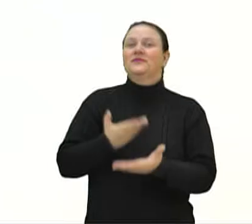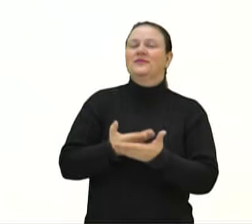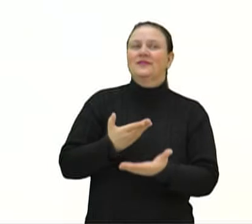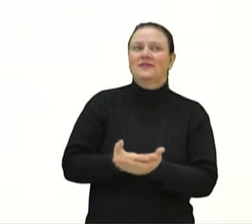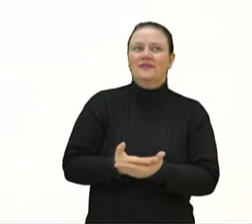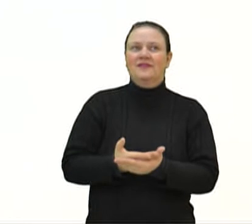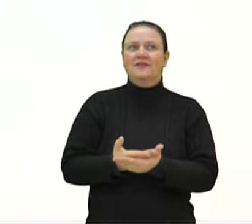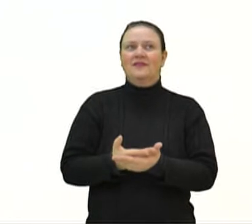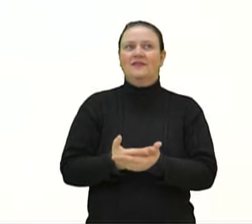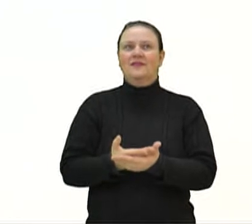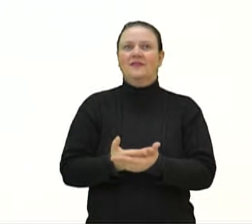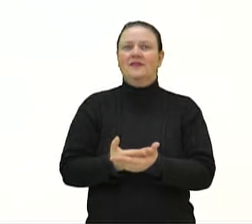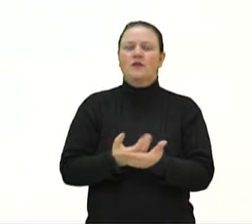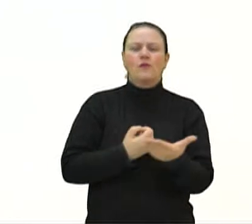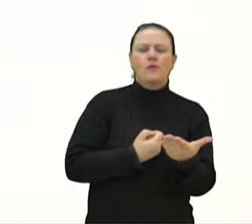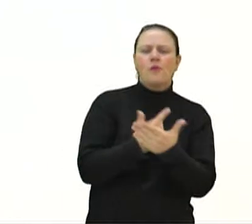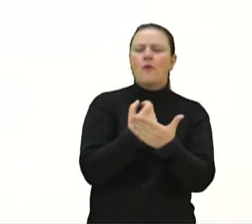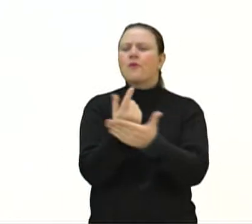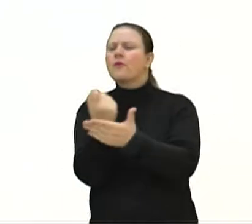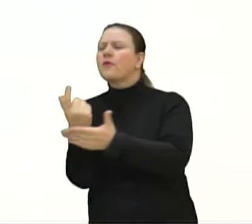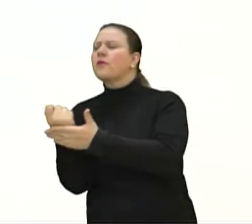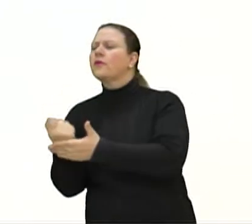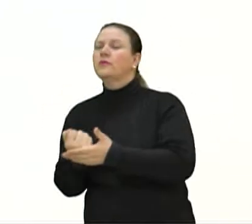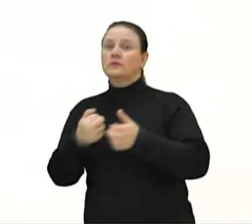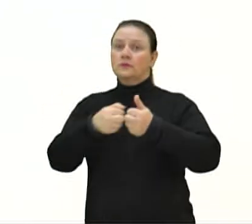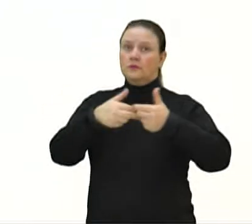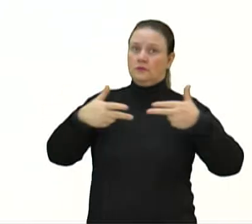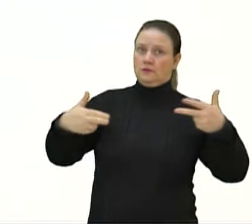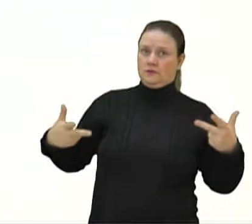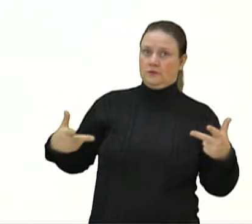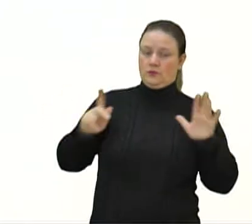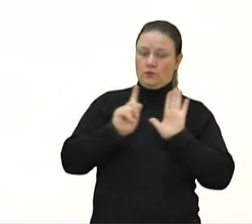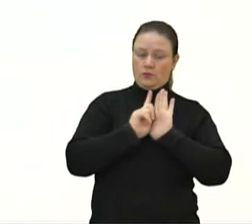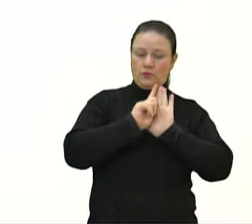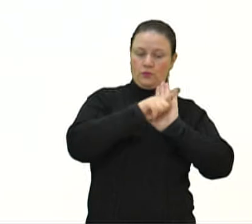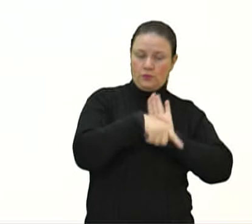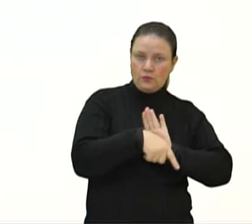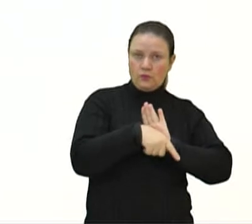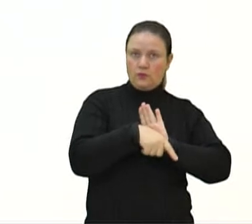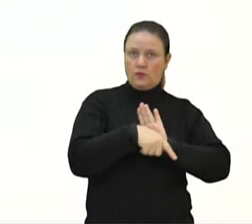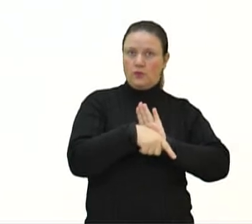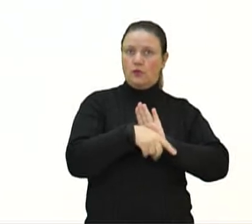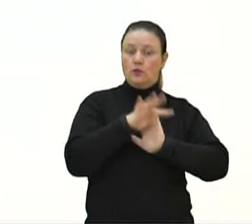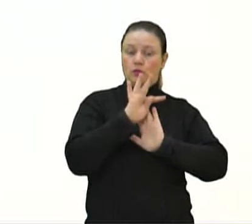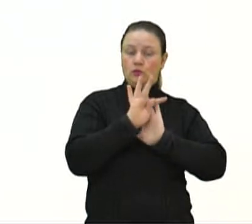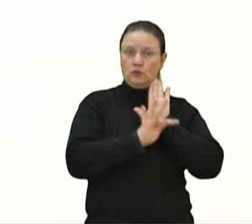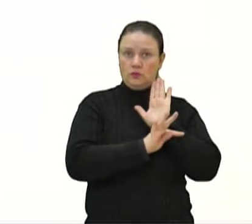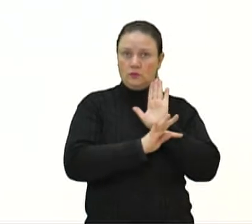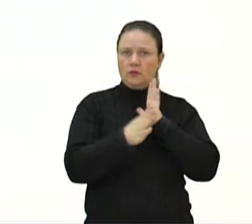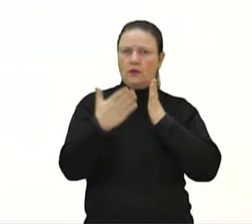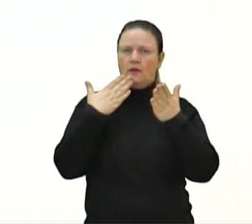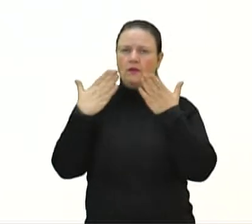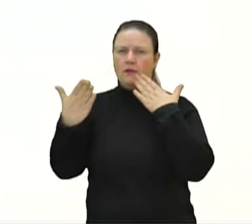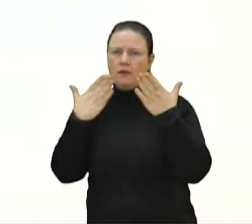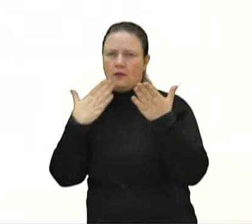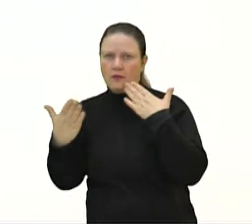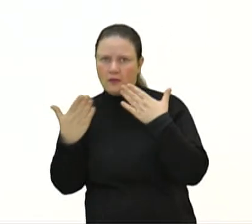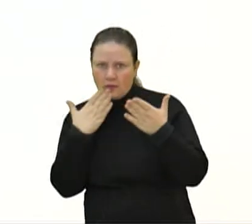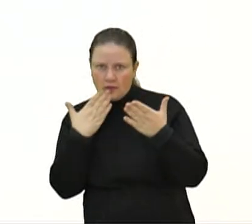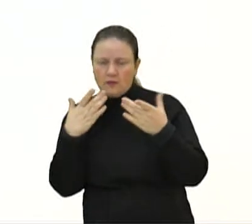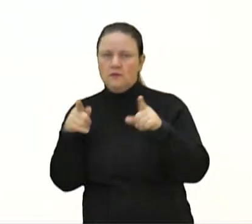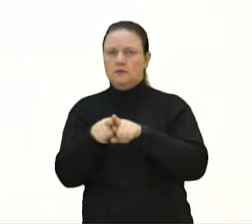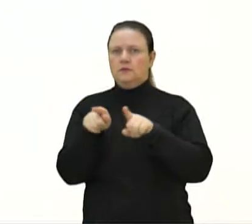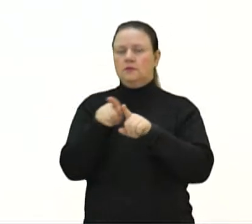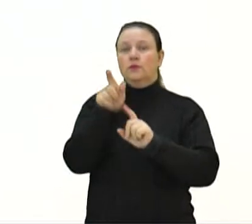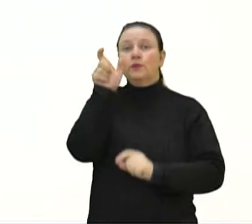é Haciendo Compras, fazendo compras. O gênero discursivo de hoje é o gênero diálogo. E veremos o